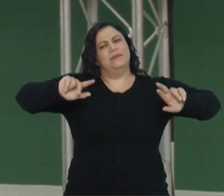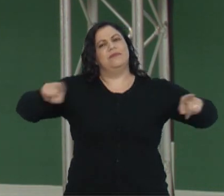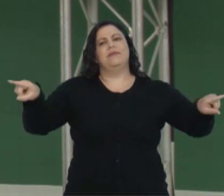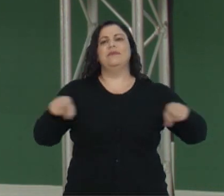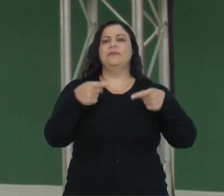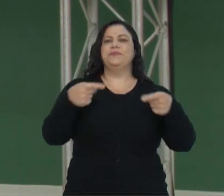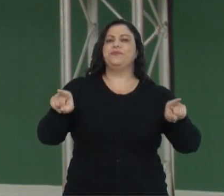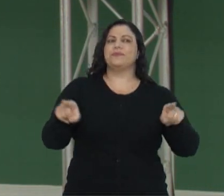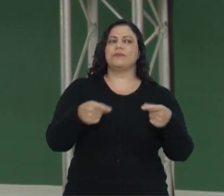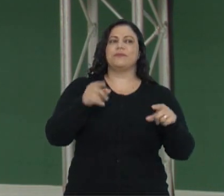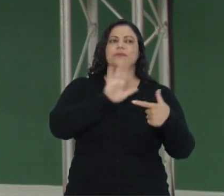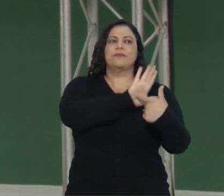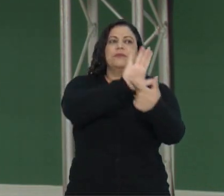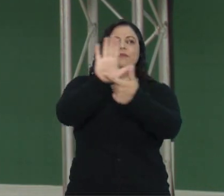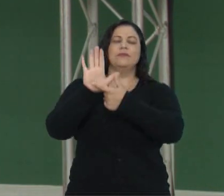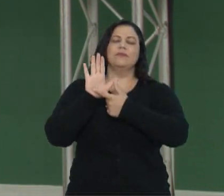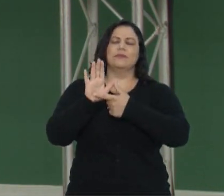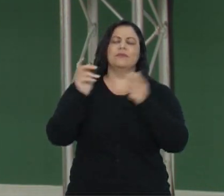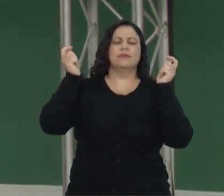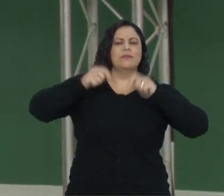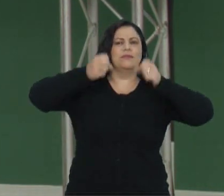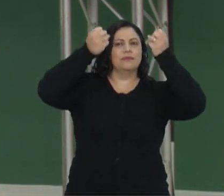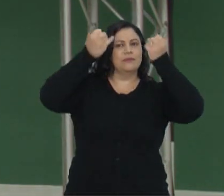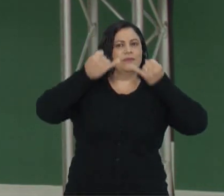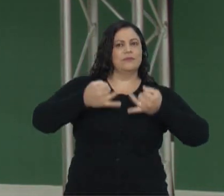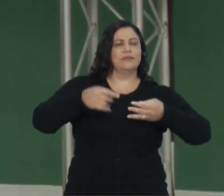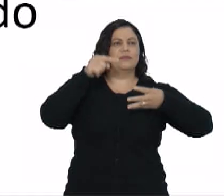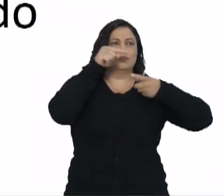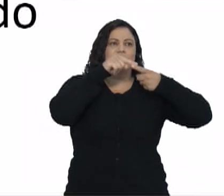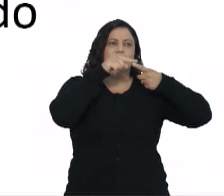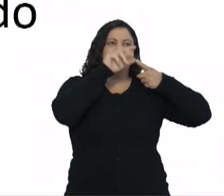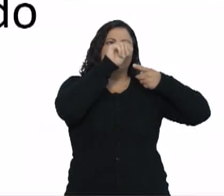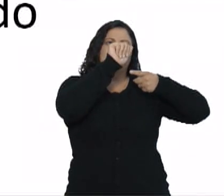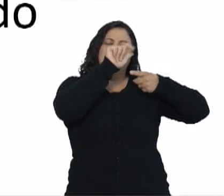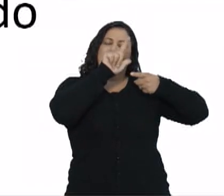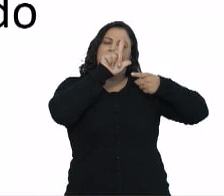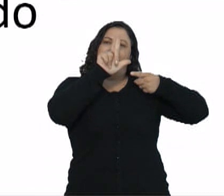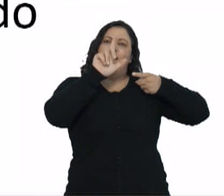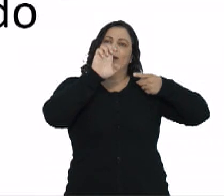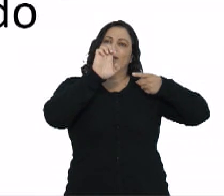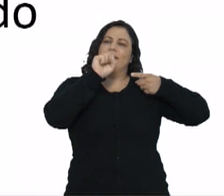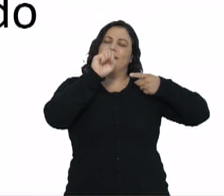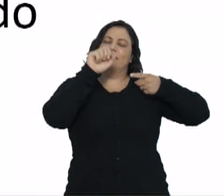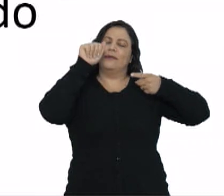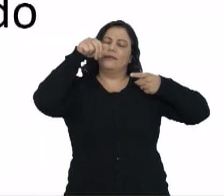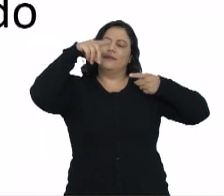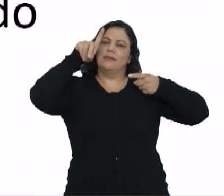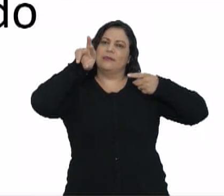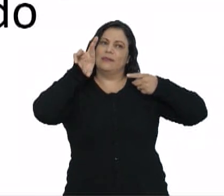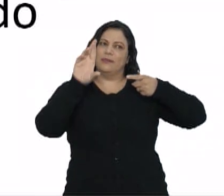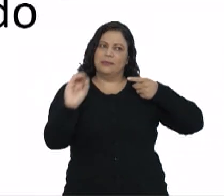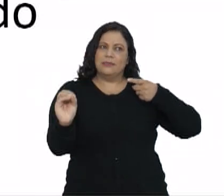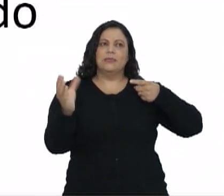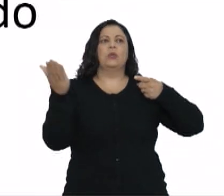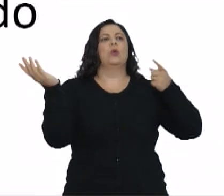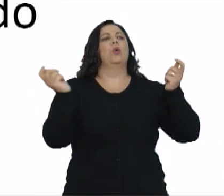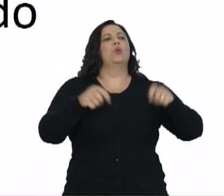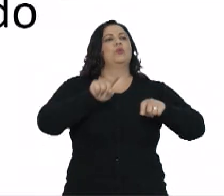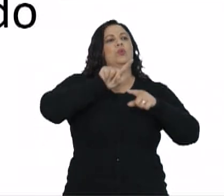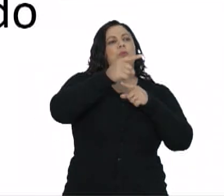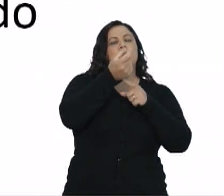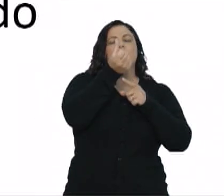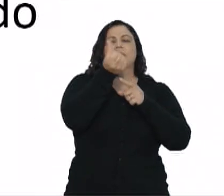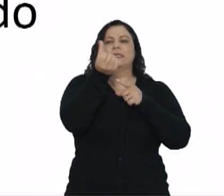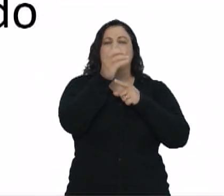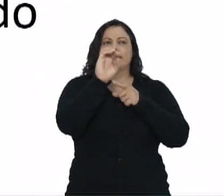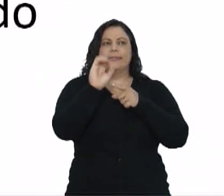amostra, mas a gente vai falar de alguma. O Alessandro Scarlatti, 1660 a 1755, mestre de